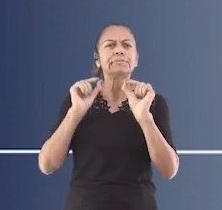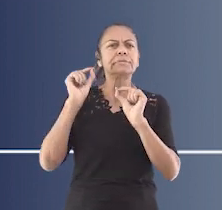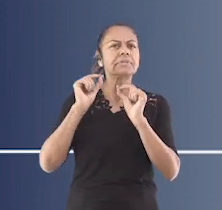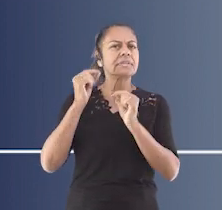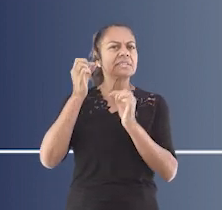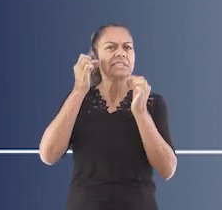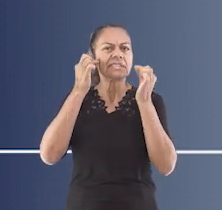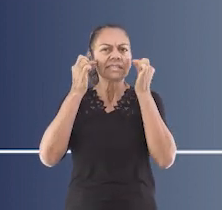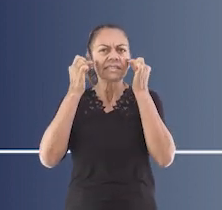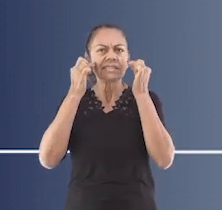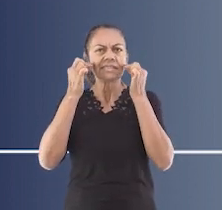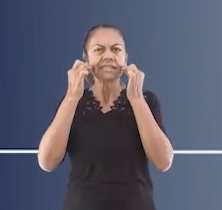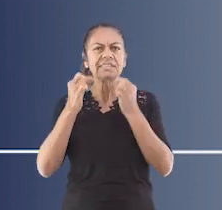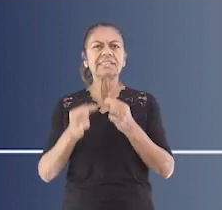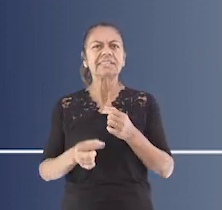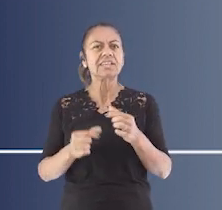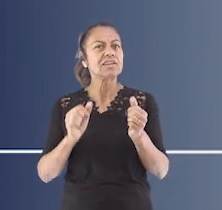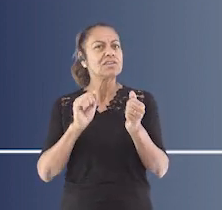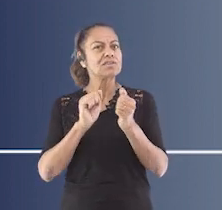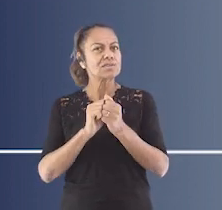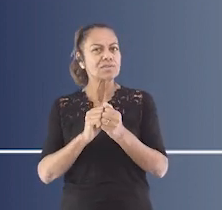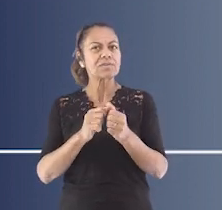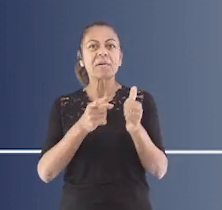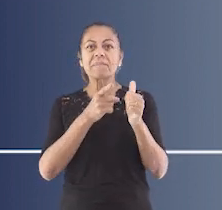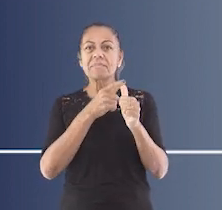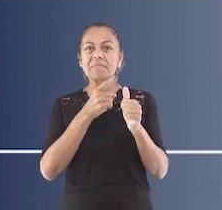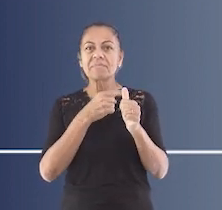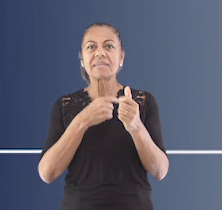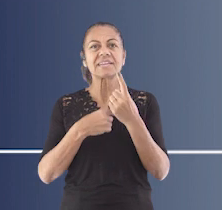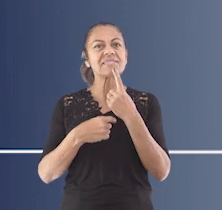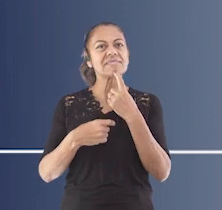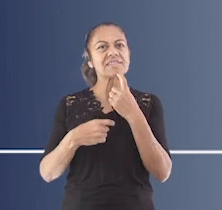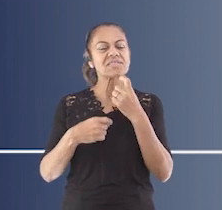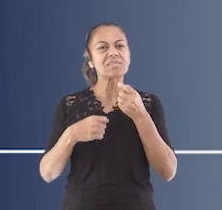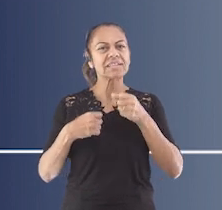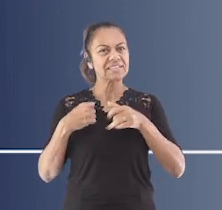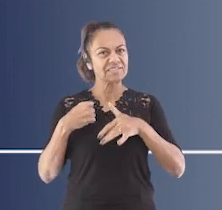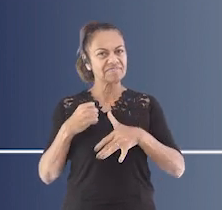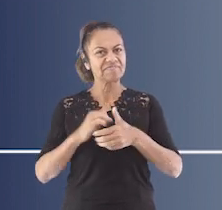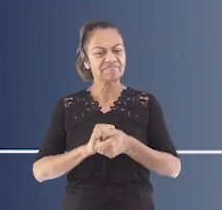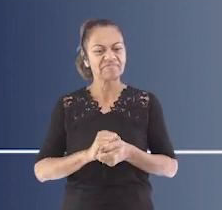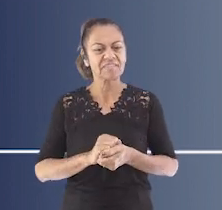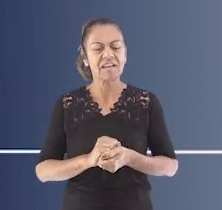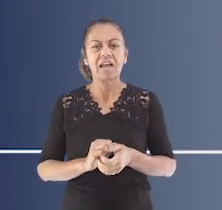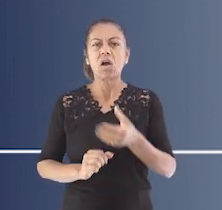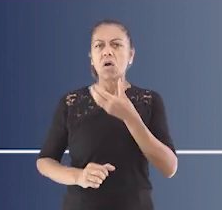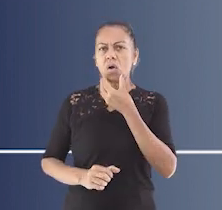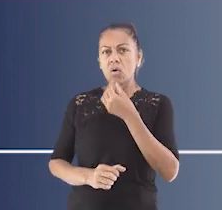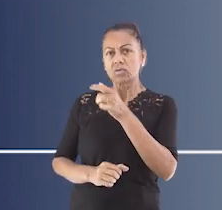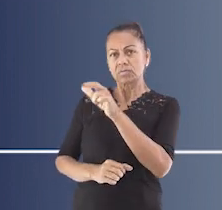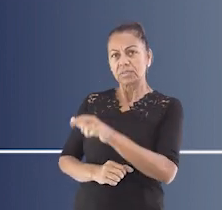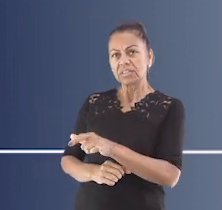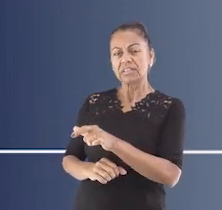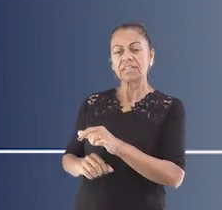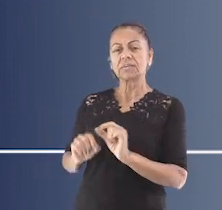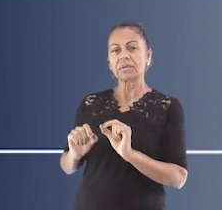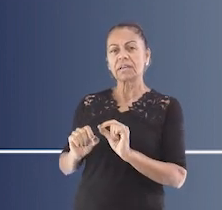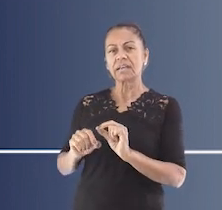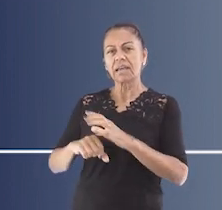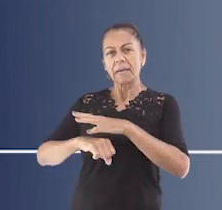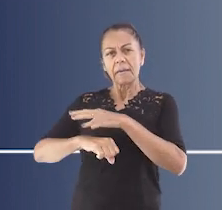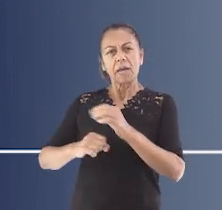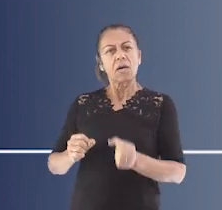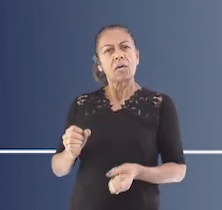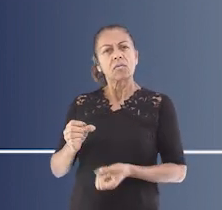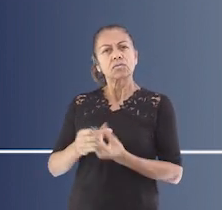o surgimento de cravos e espinhas junto com a primeira menstruação. Já nos meninos, as